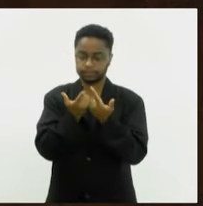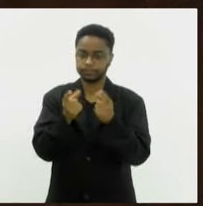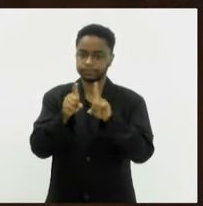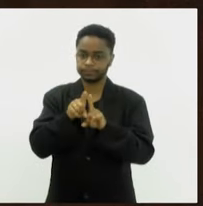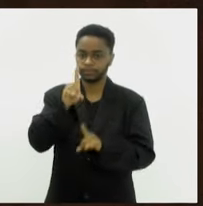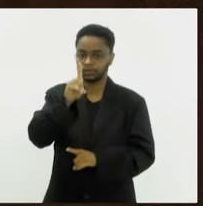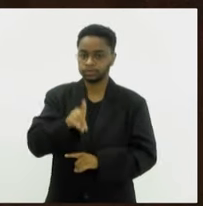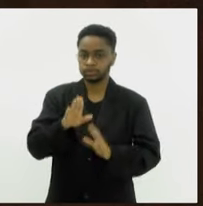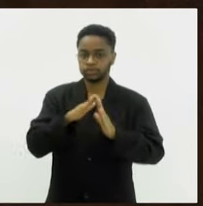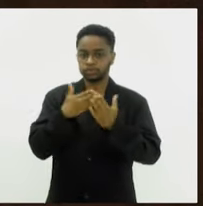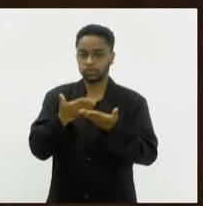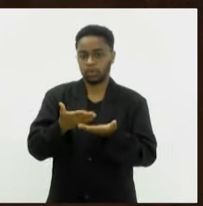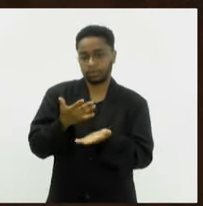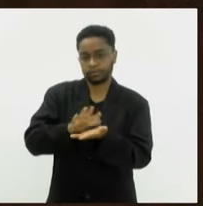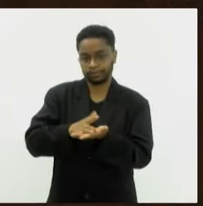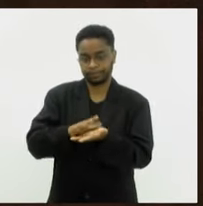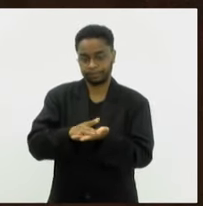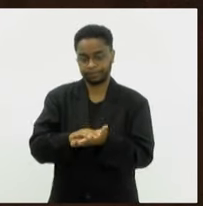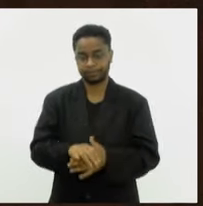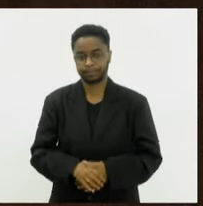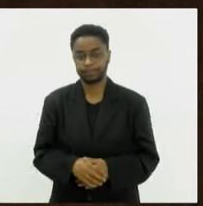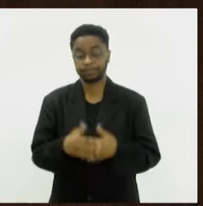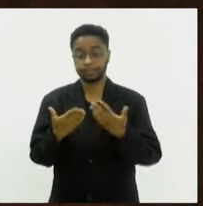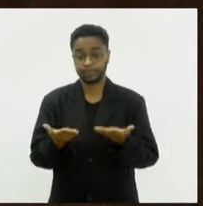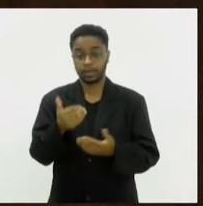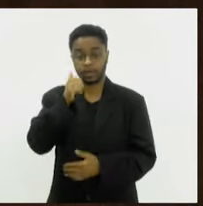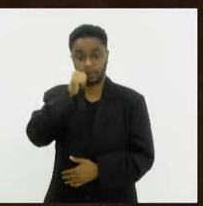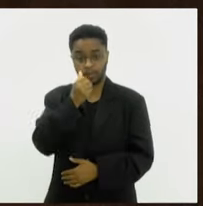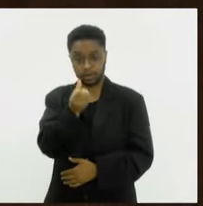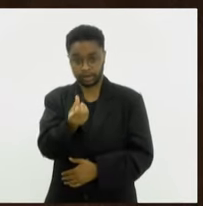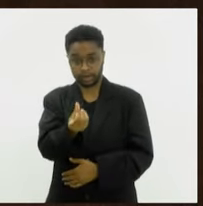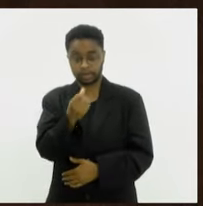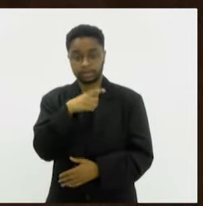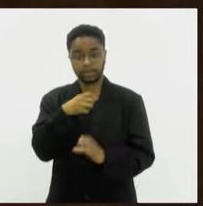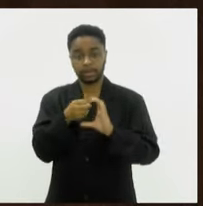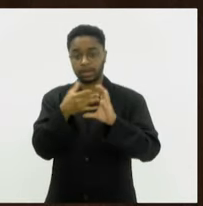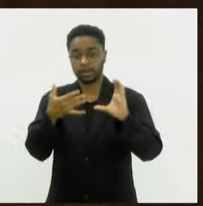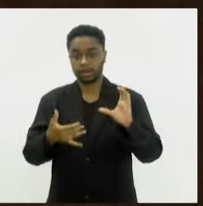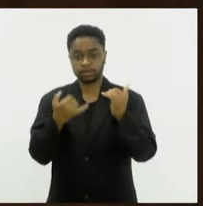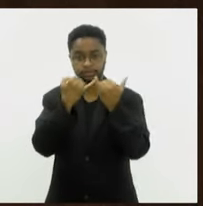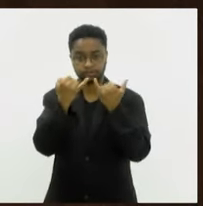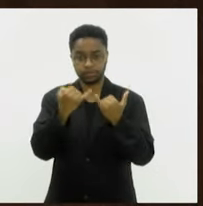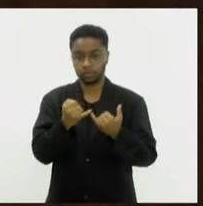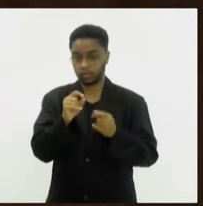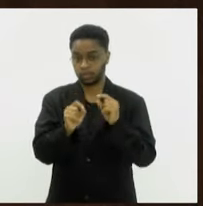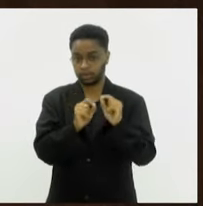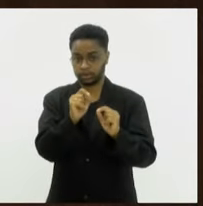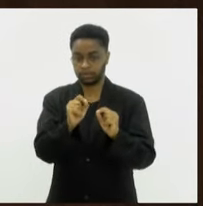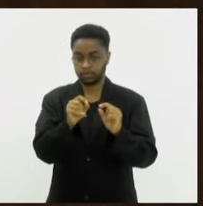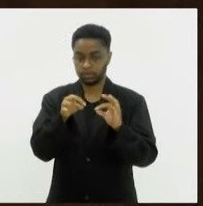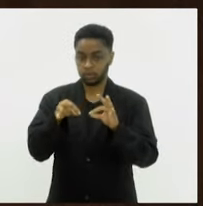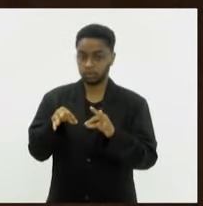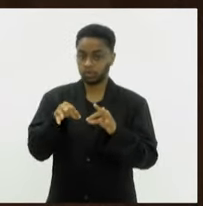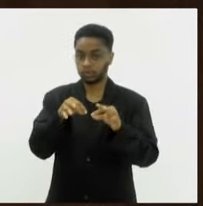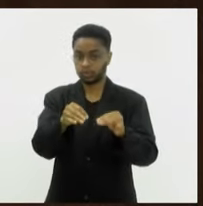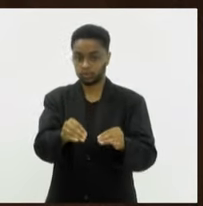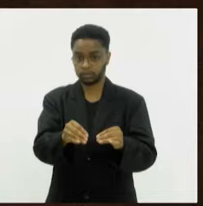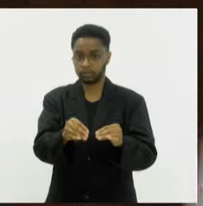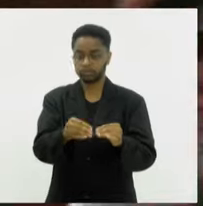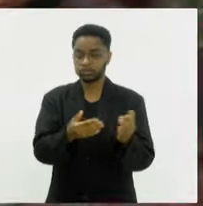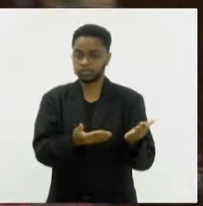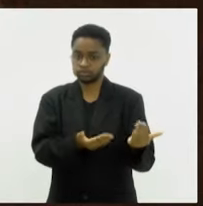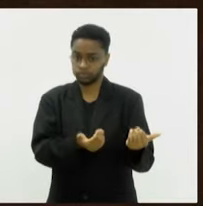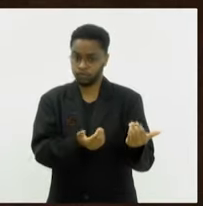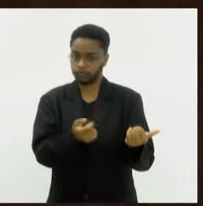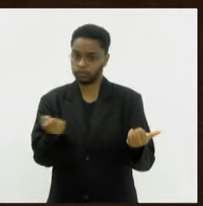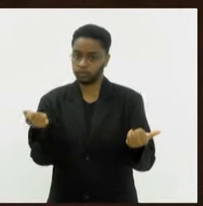de uma escola de samba. Essas 6 mulheres tinham características semelhantes. Eram todas bem mais jovens